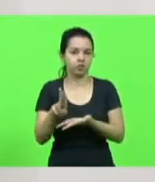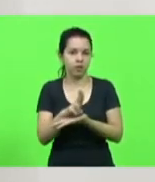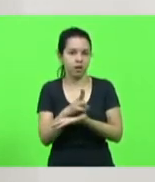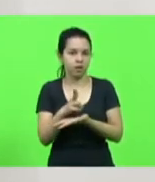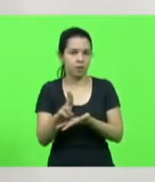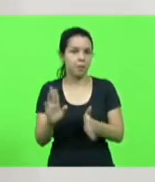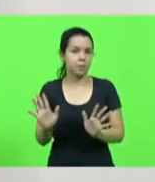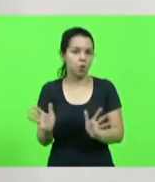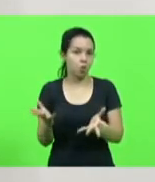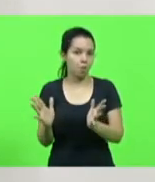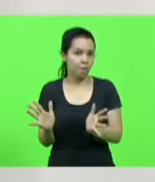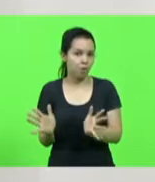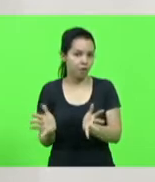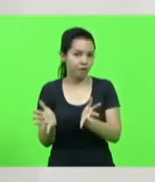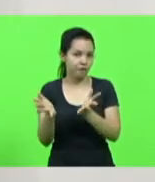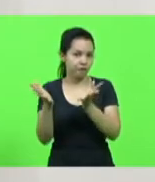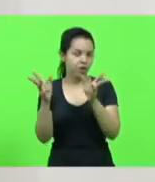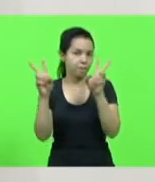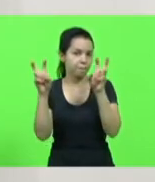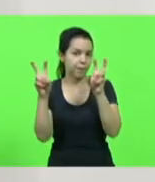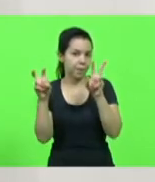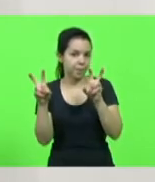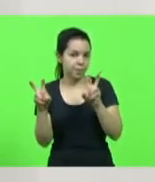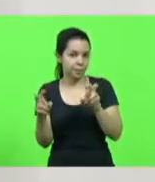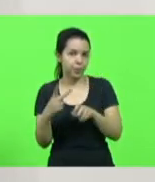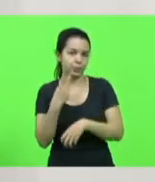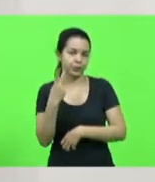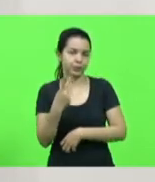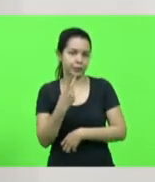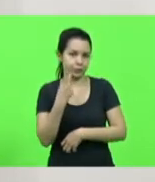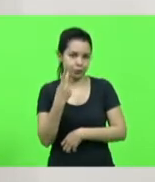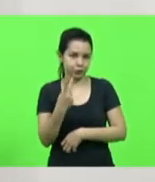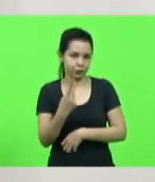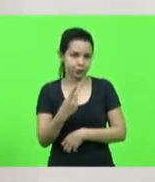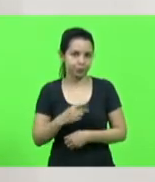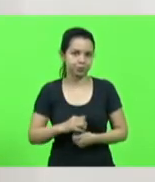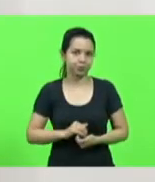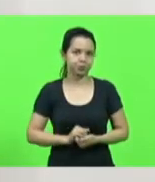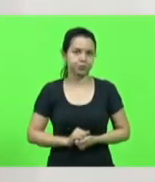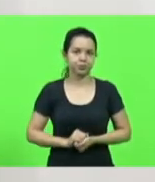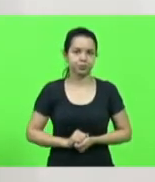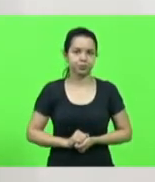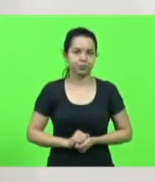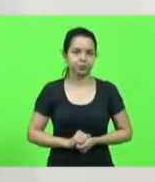jargões e pautas políticas. Pode passar.